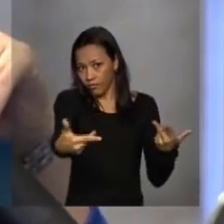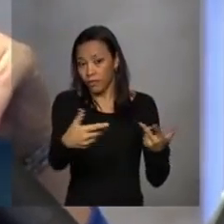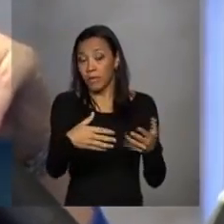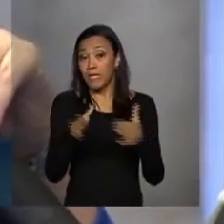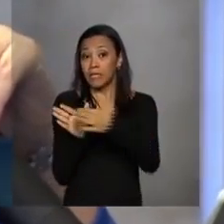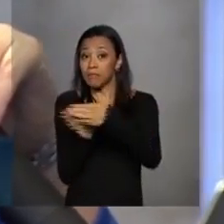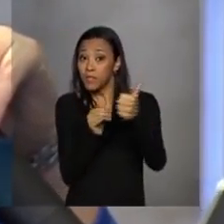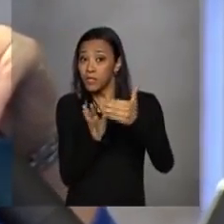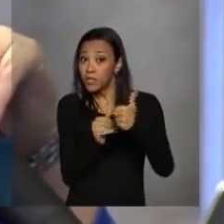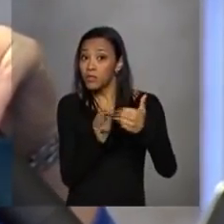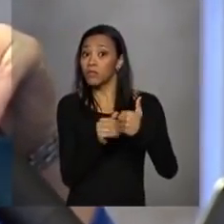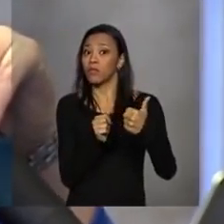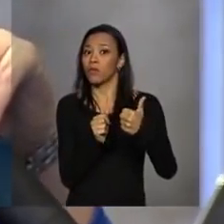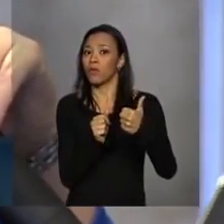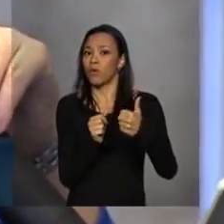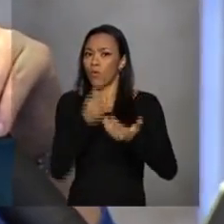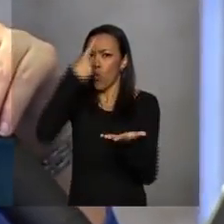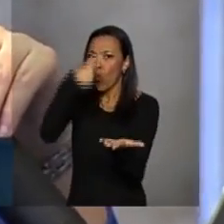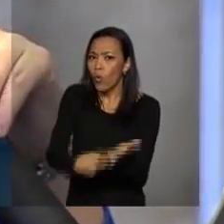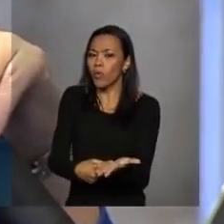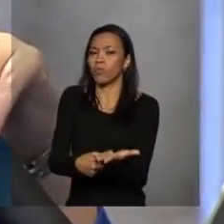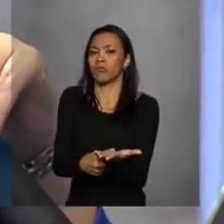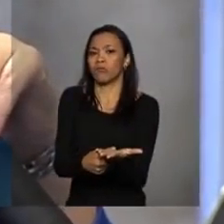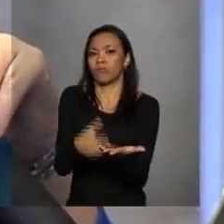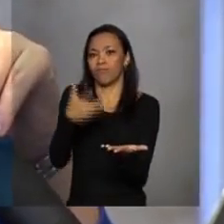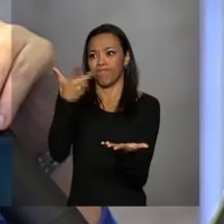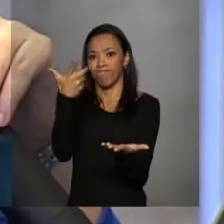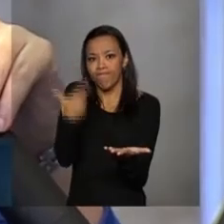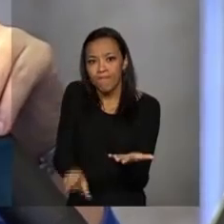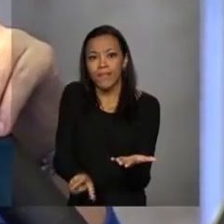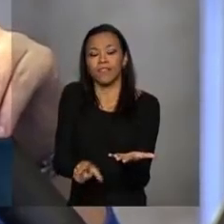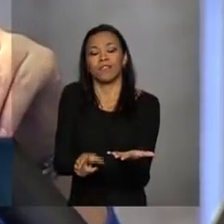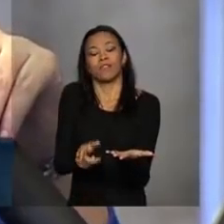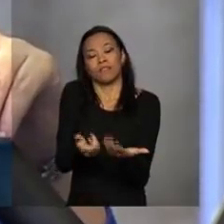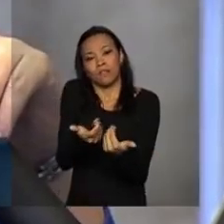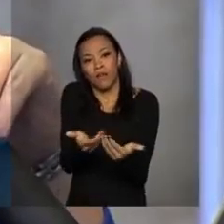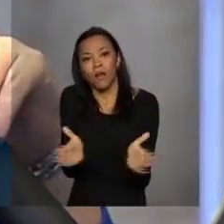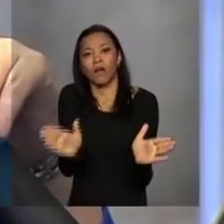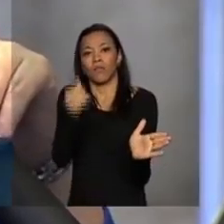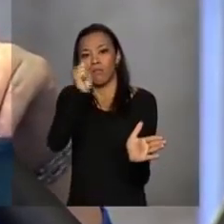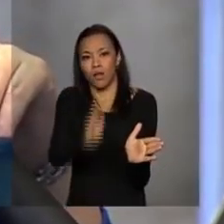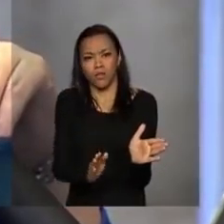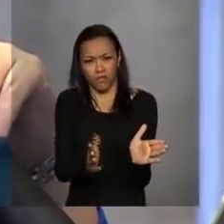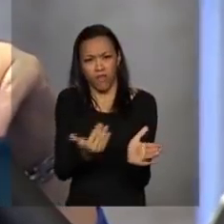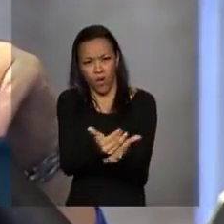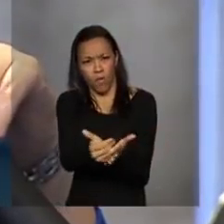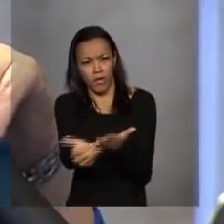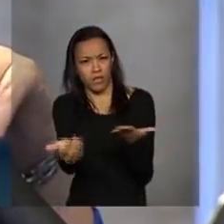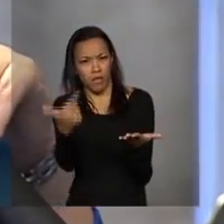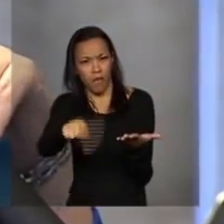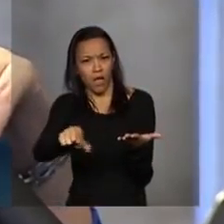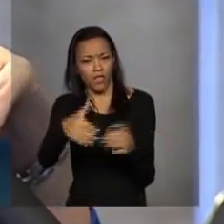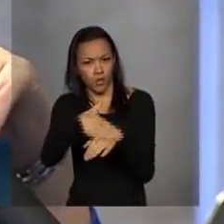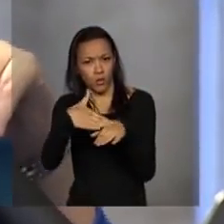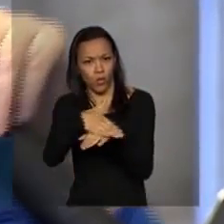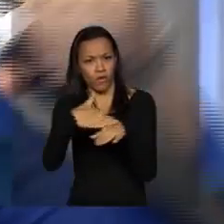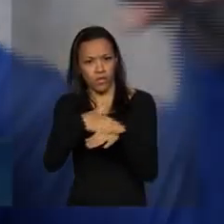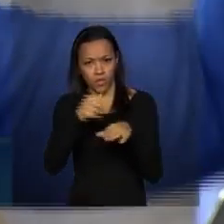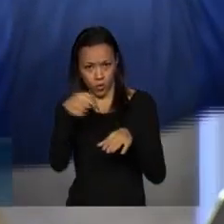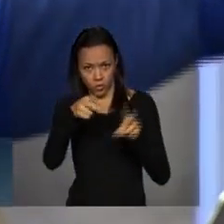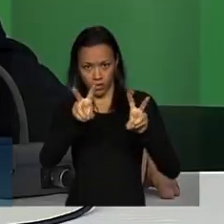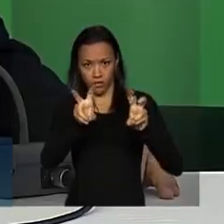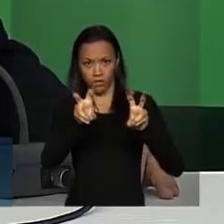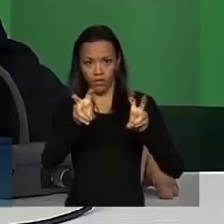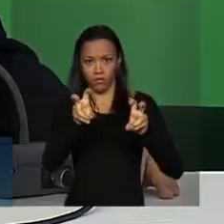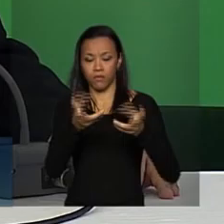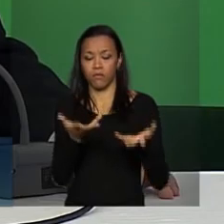com o Brasil. O senhor falou agora em perspectivas e tal. Vai se começar a discutir algo mais concreto em relação a isso?